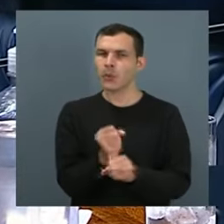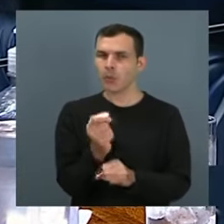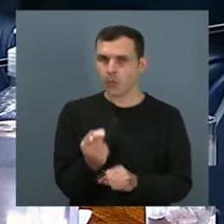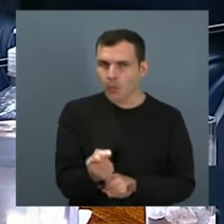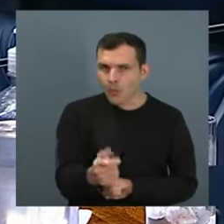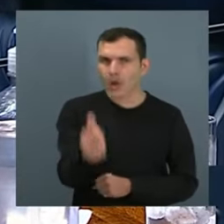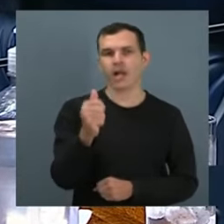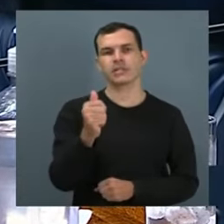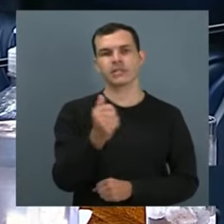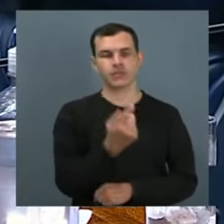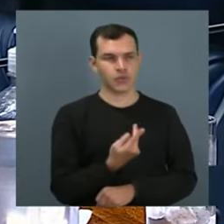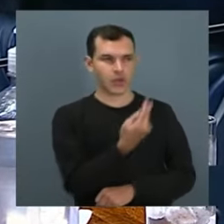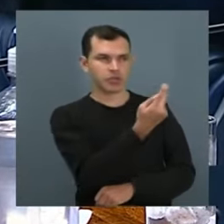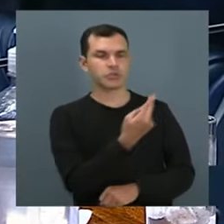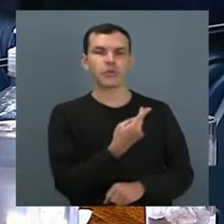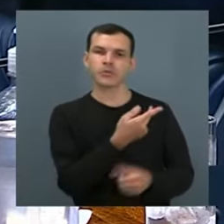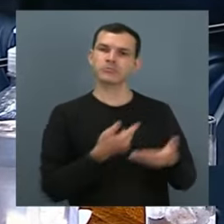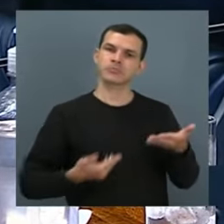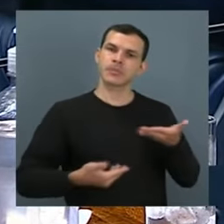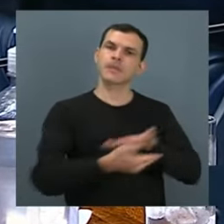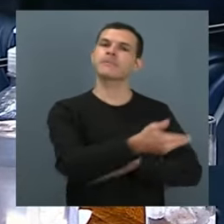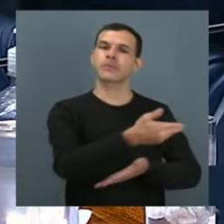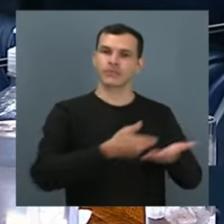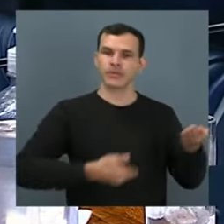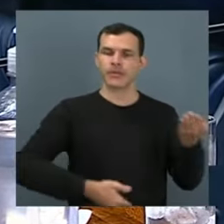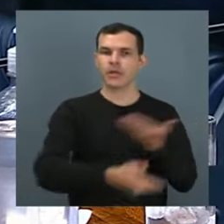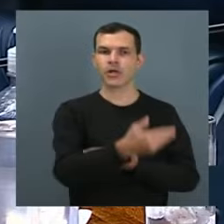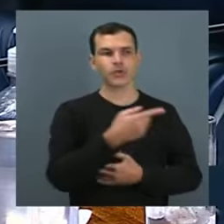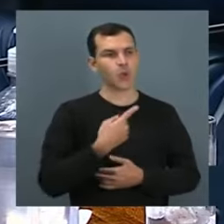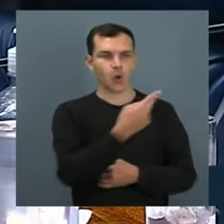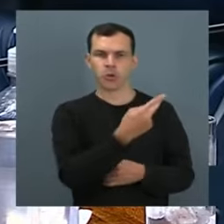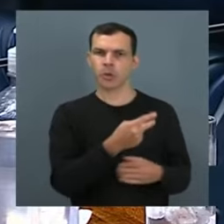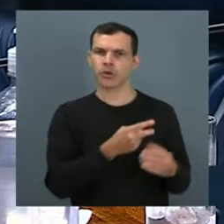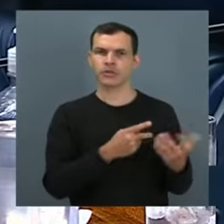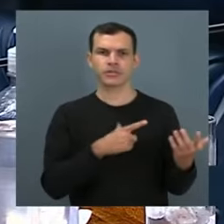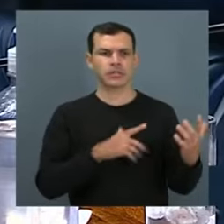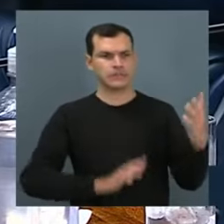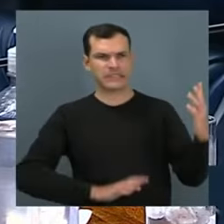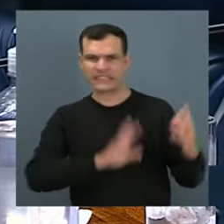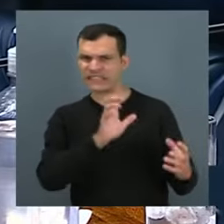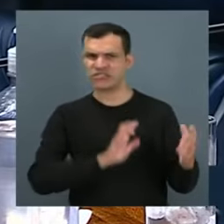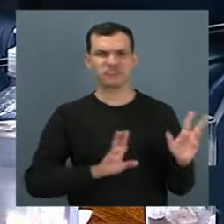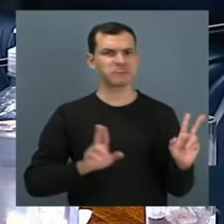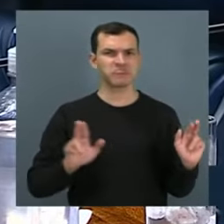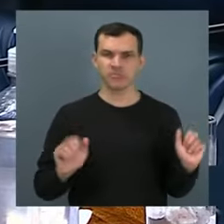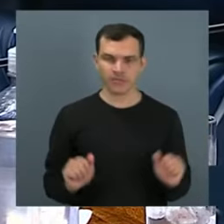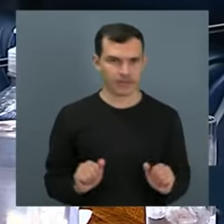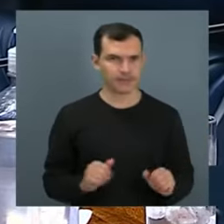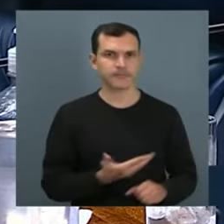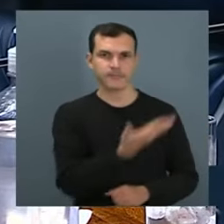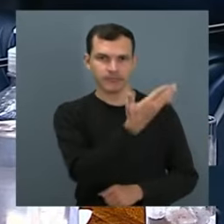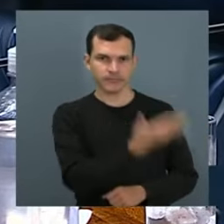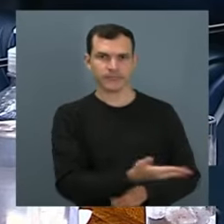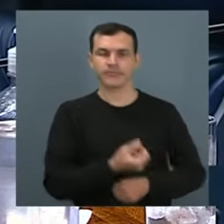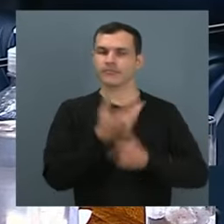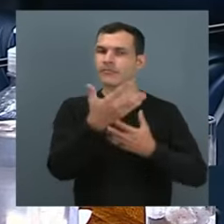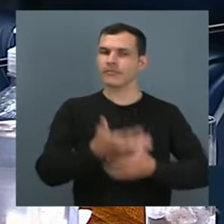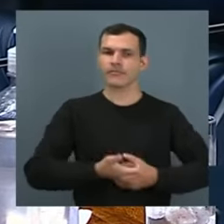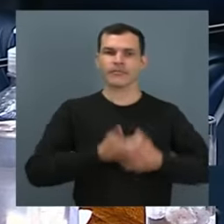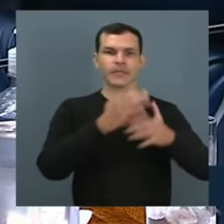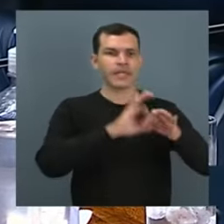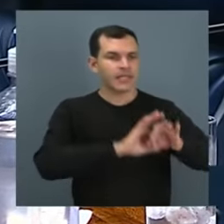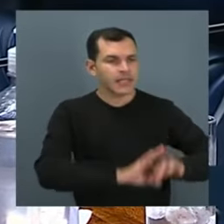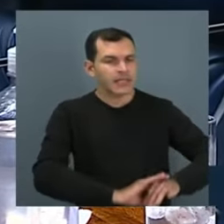tivemos senão um desentendimento. Eu defenderei as suas palavras, o seu direito de dizê-las até